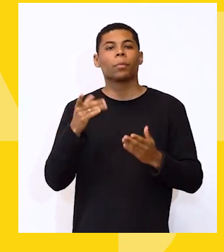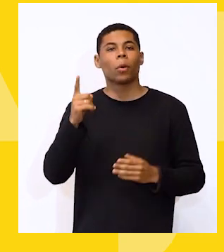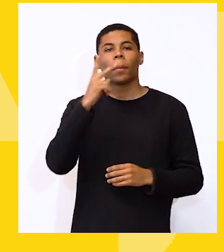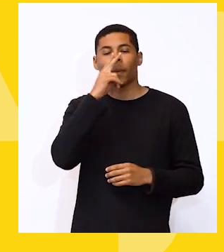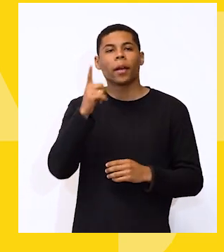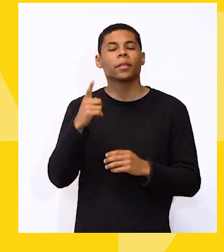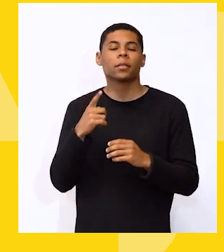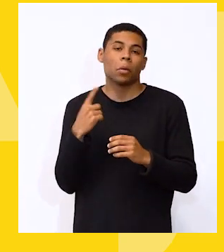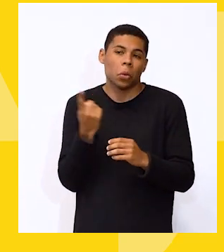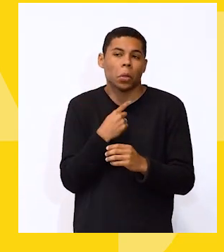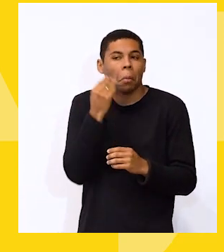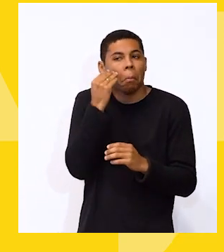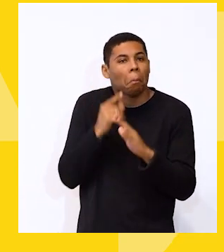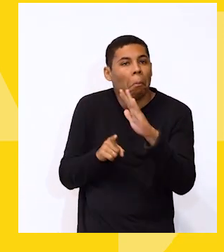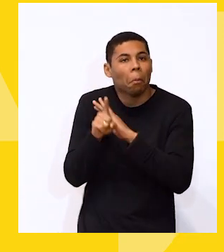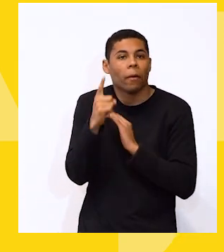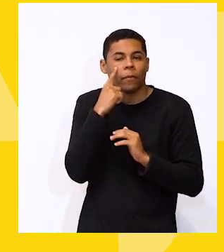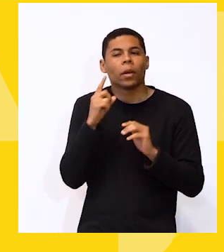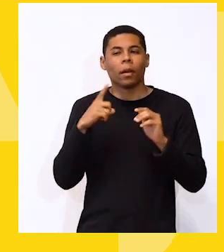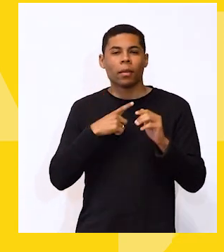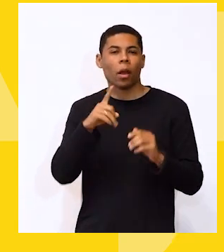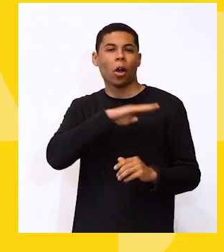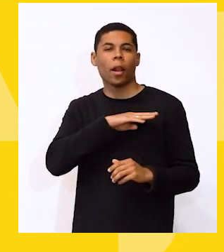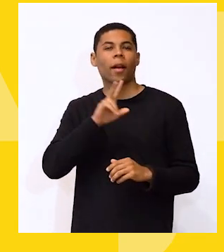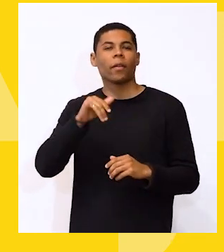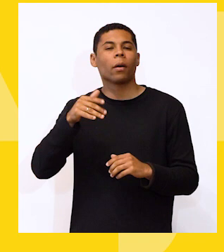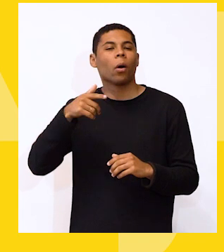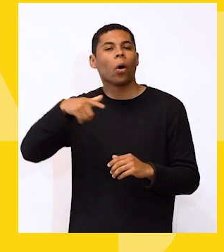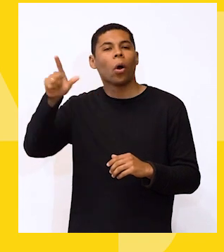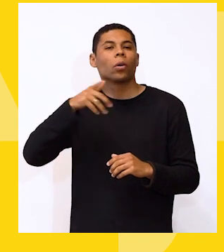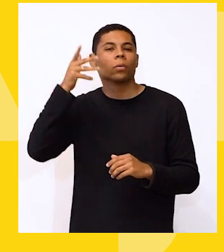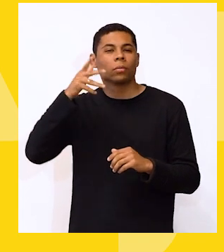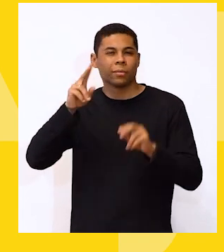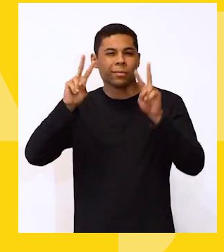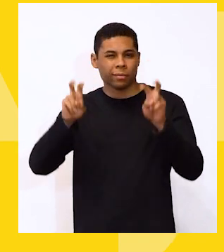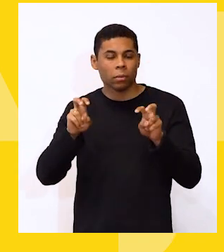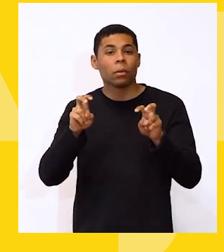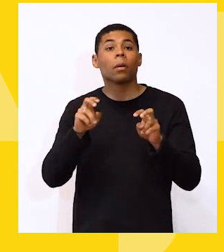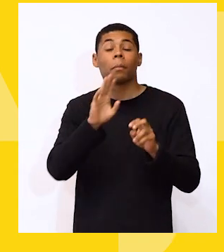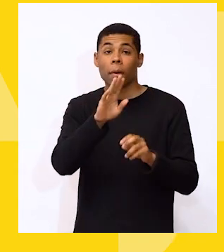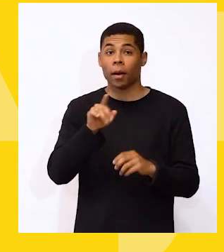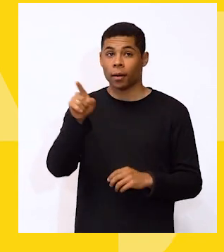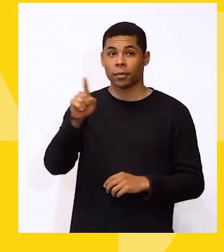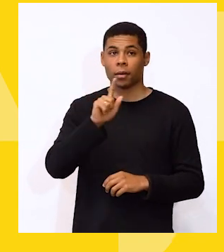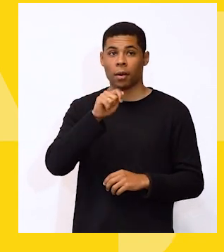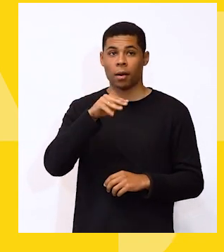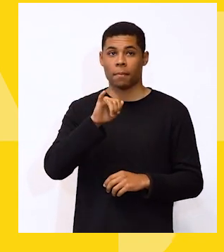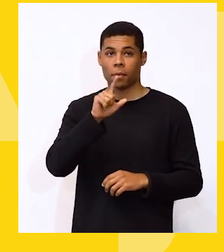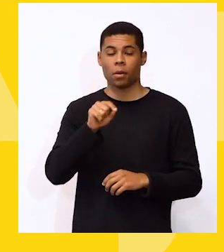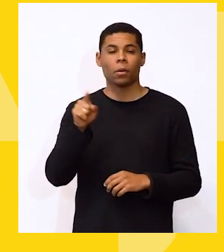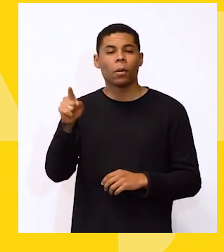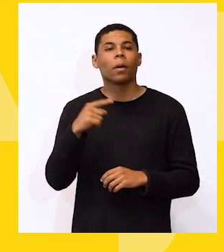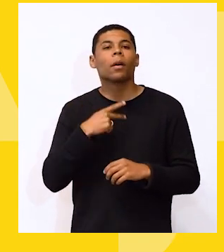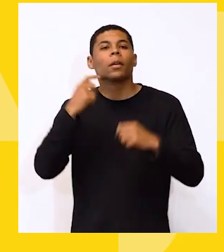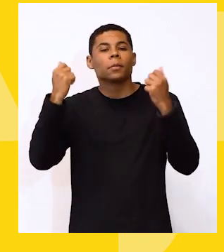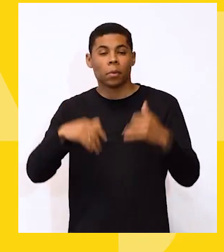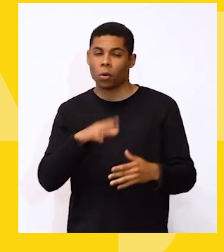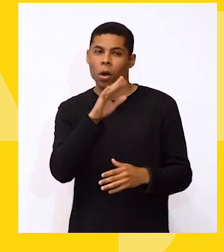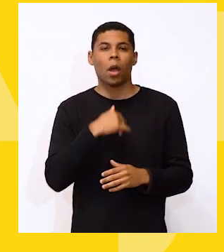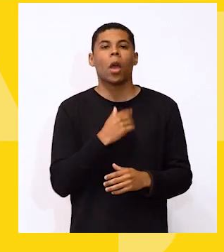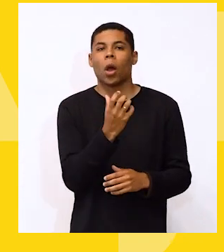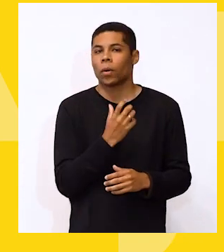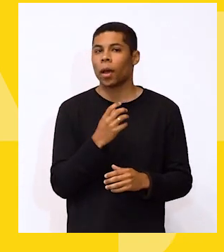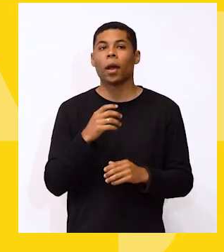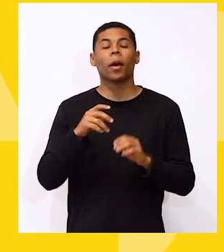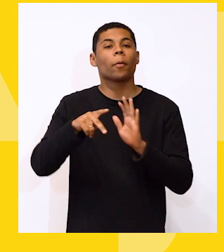pros colegas coordenadores aqui dos temáticos mas o professor rameiro passou humildade que é mulher pediu para falar não quero ser